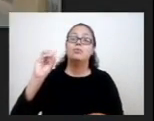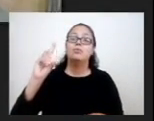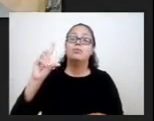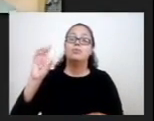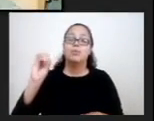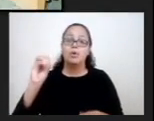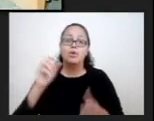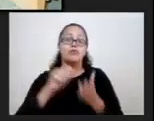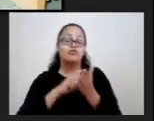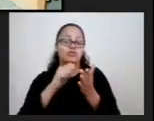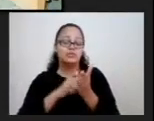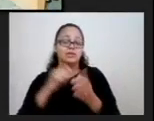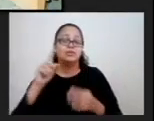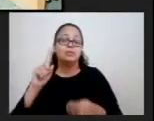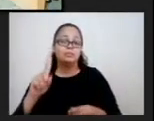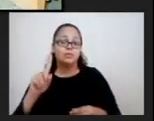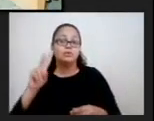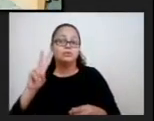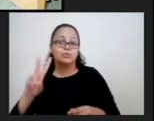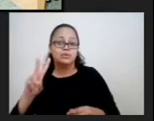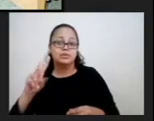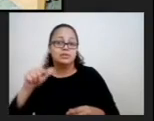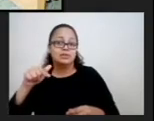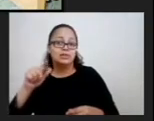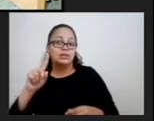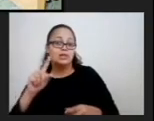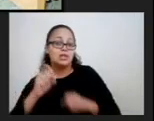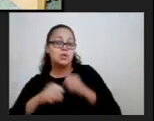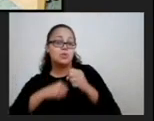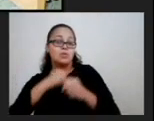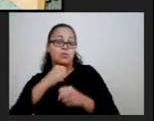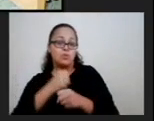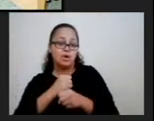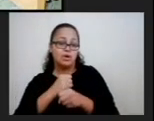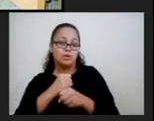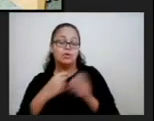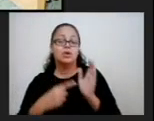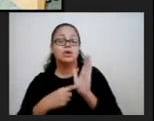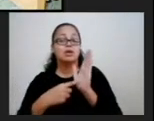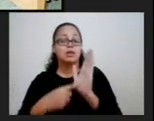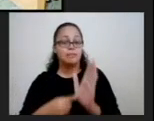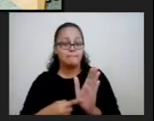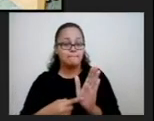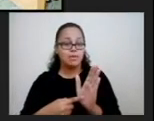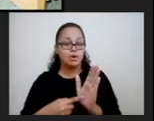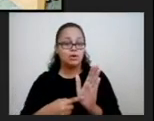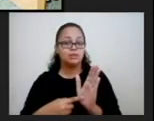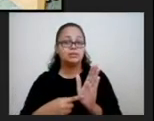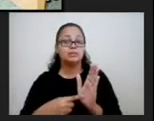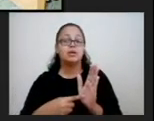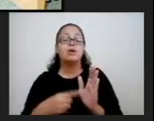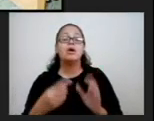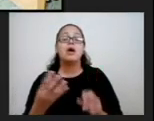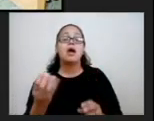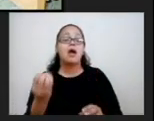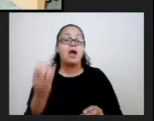E ele foi muito interessante, porque ele retrata aí justamente as suas viagens para o Oriente.